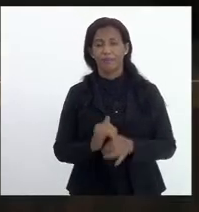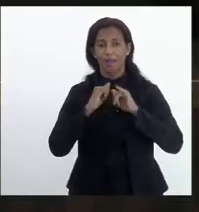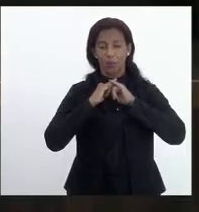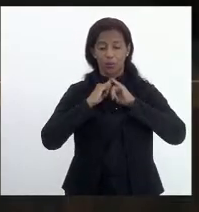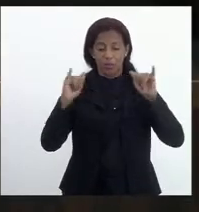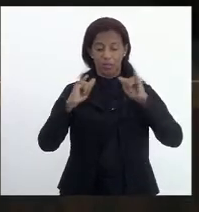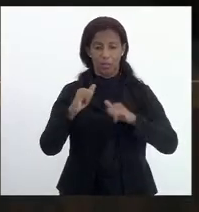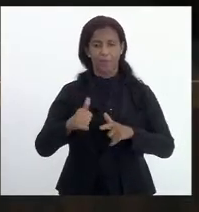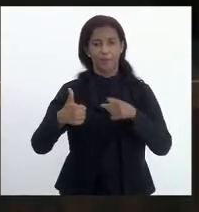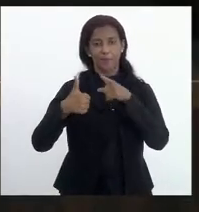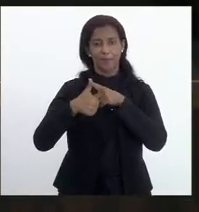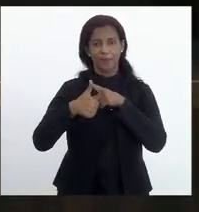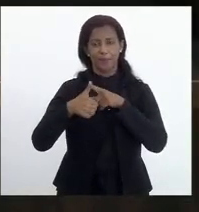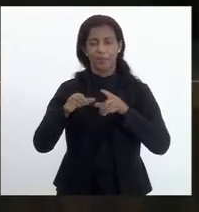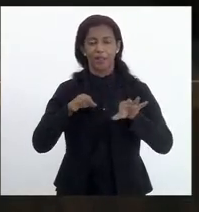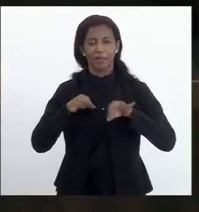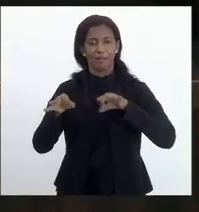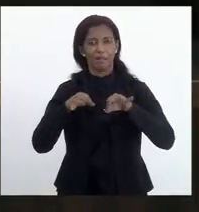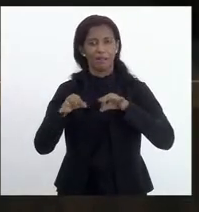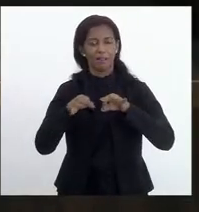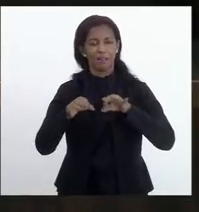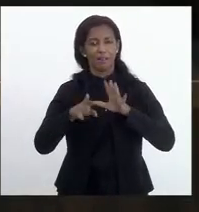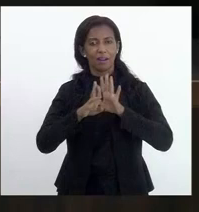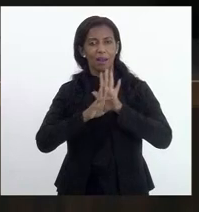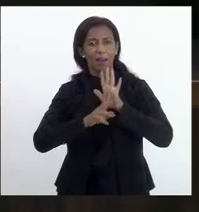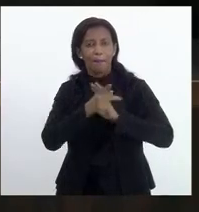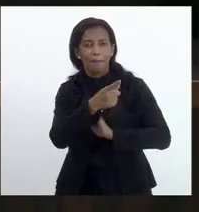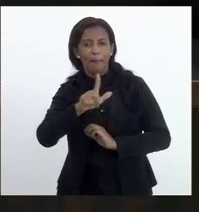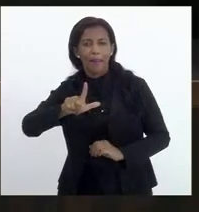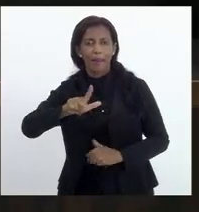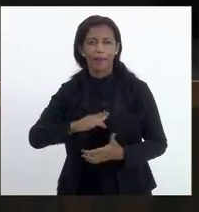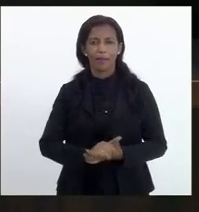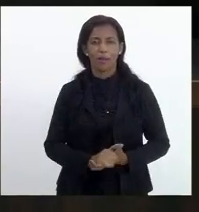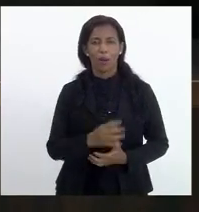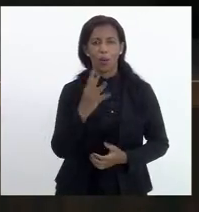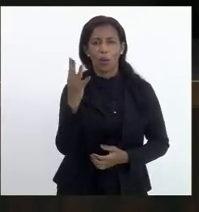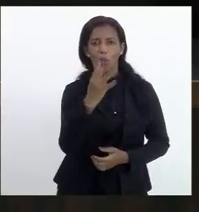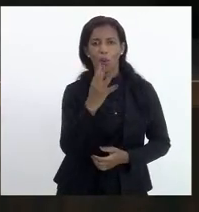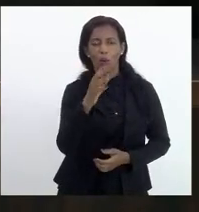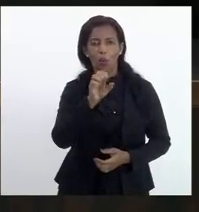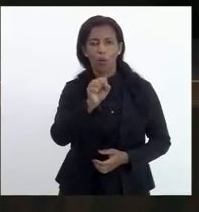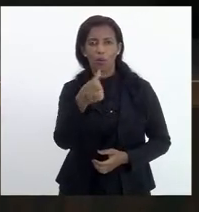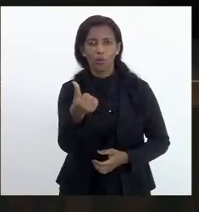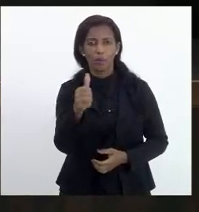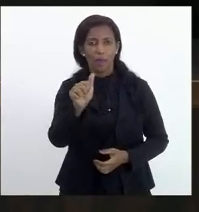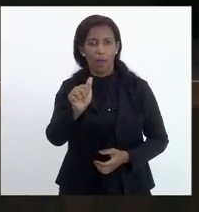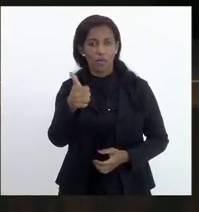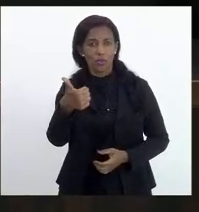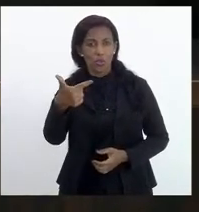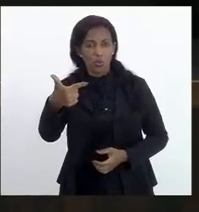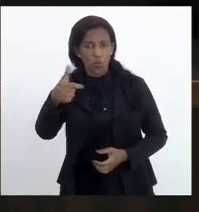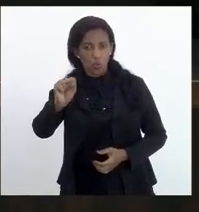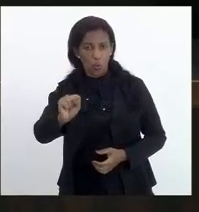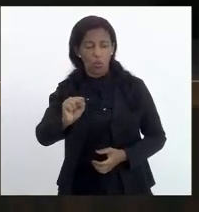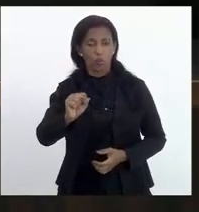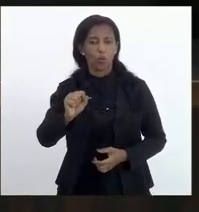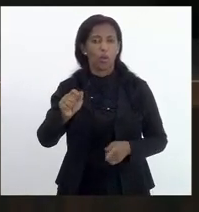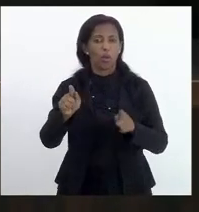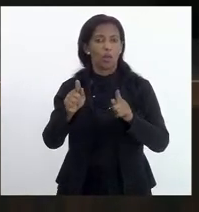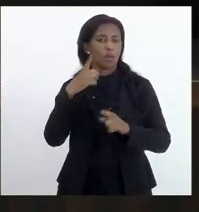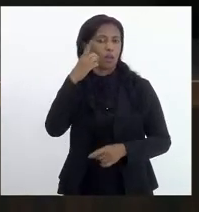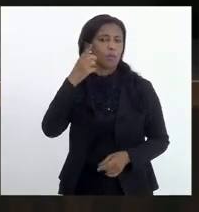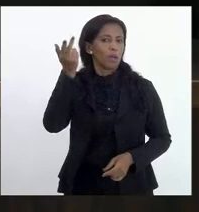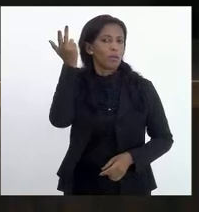Anuncio, em tramitação ordinária, segunda discussão, redação do vencido, projeto de lei 4486A, de 18, de autoria do deputado Eliomar Coelho, que